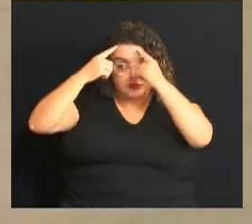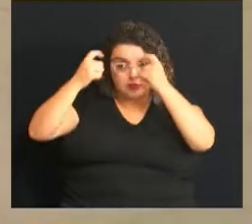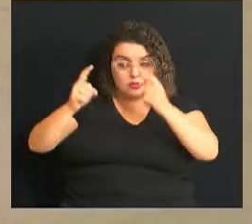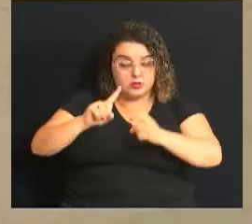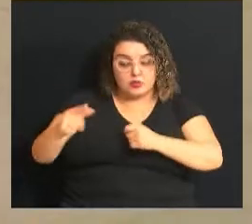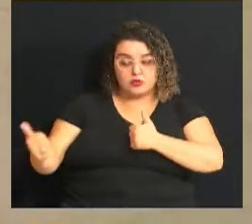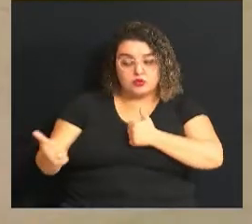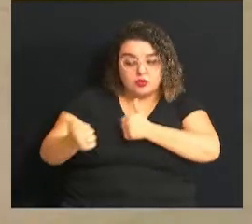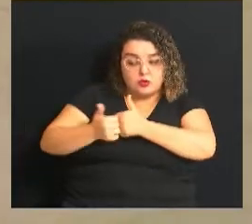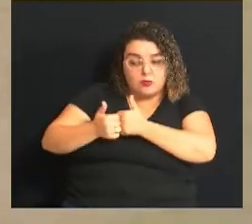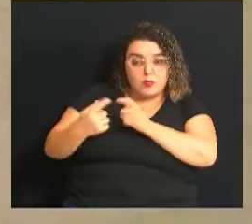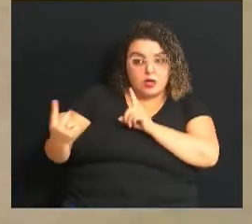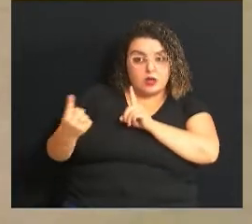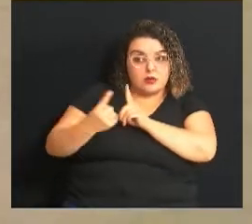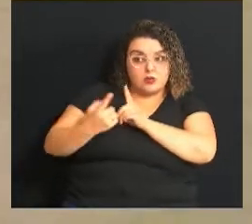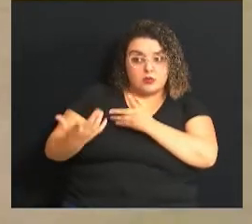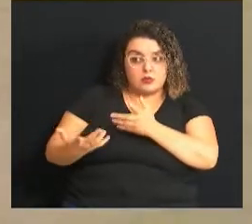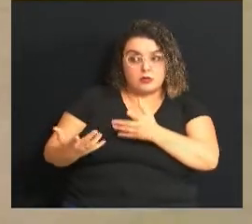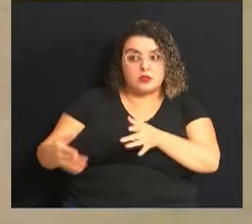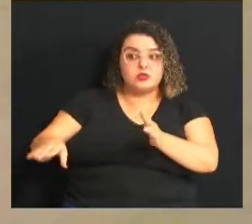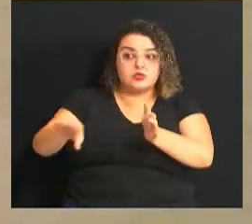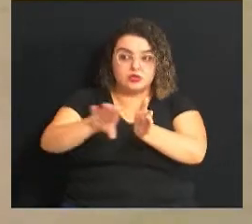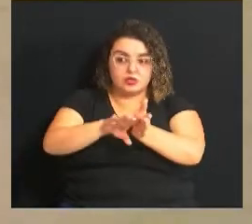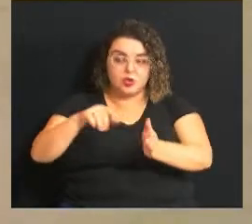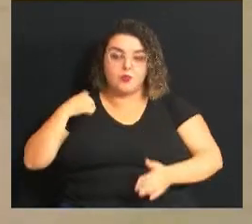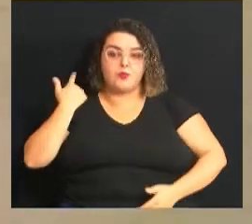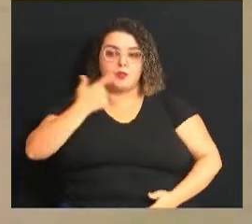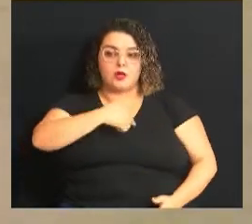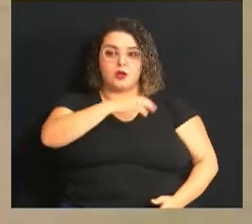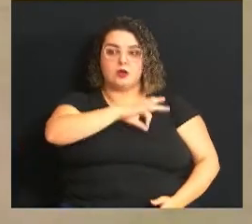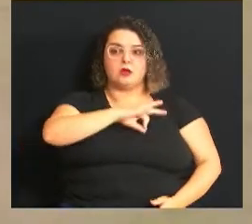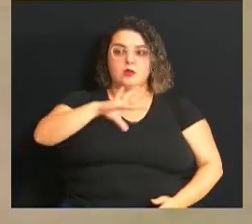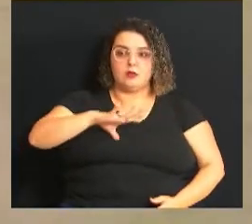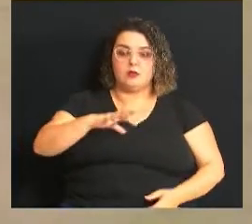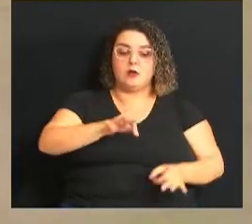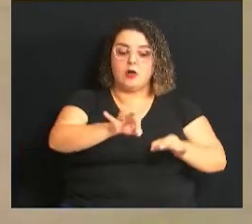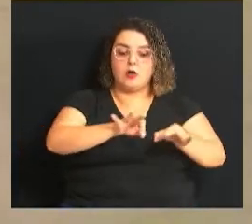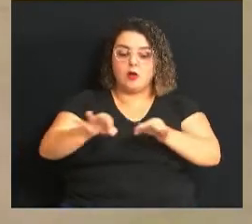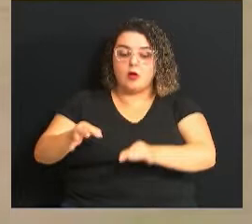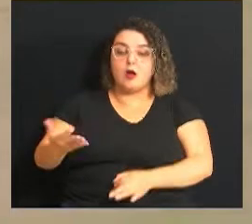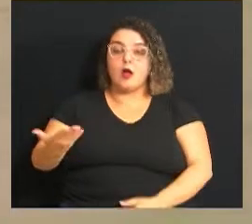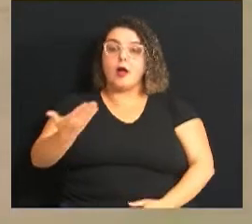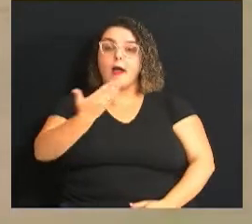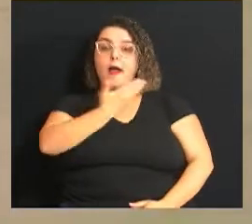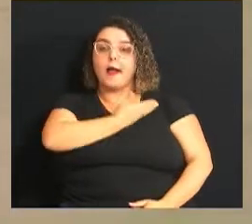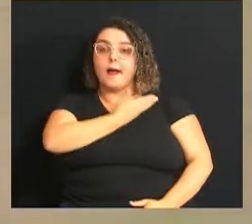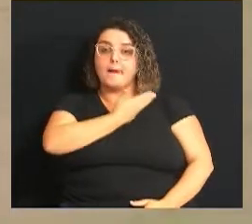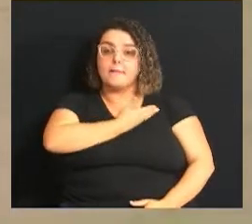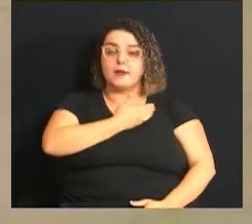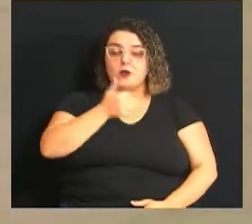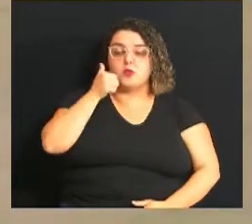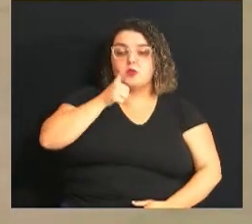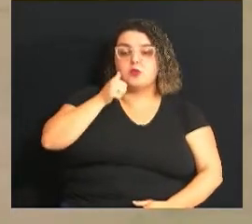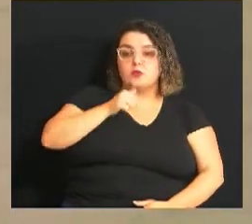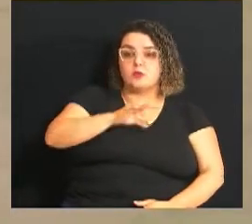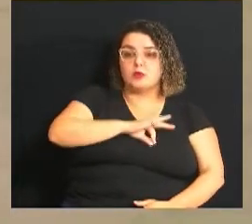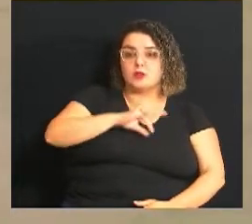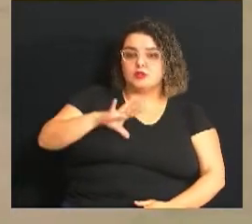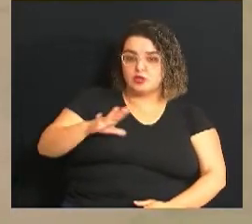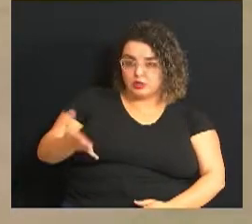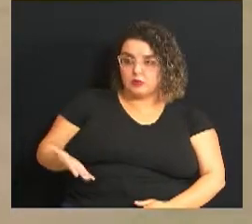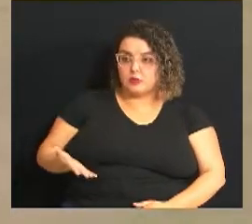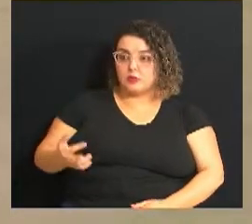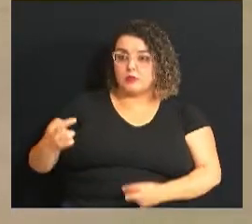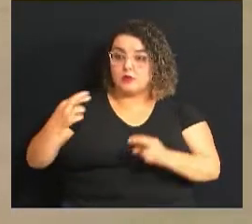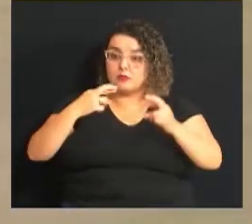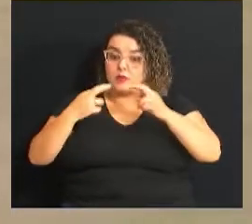Essa medida protetiva vem para a gente, para a Guarda Municipal, para o programa Guarda Amigo da Mulher, que é o programa responsável por fiscalizar o